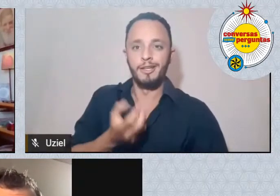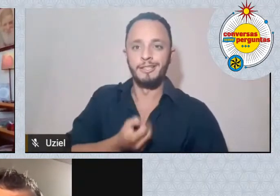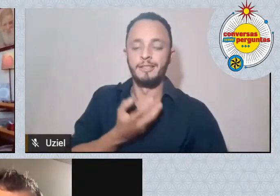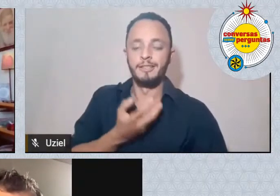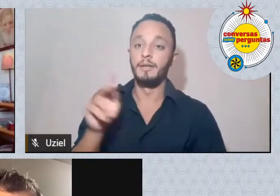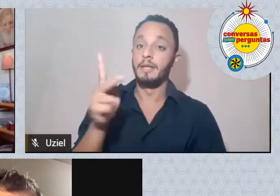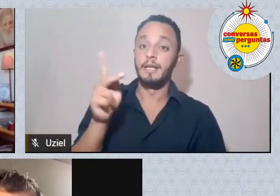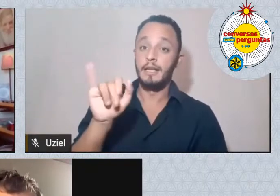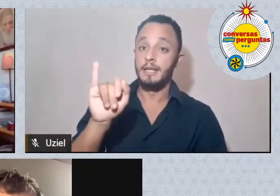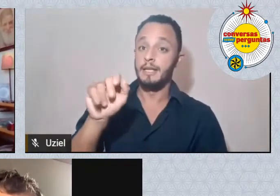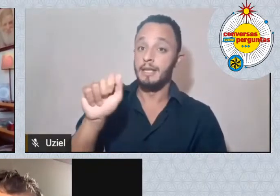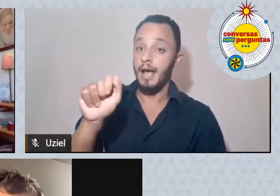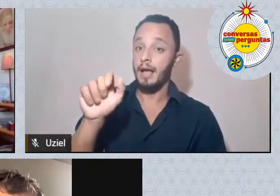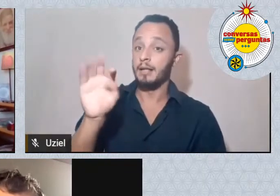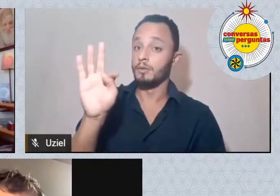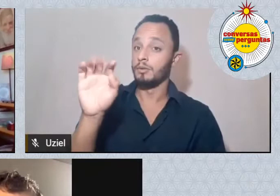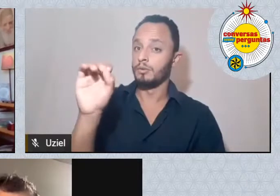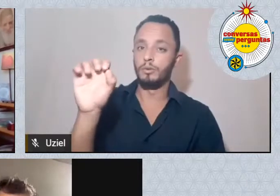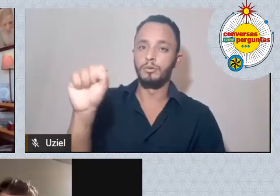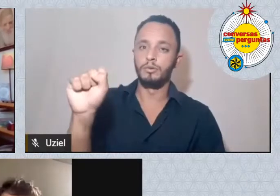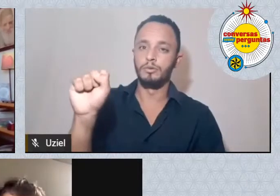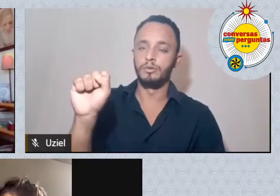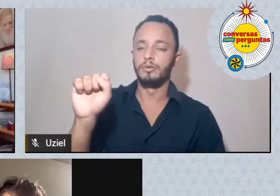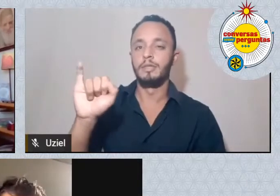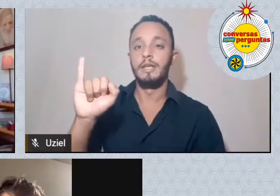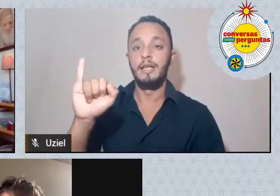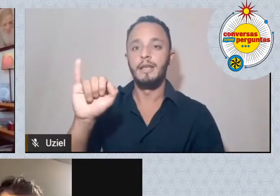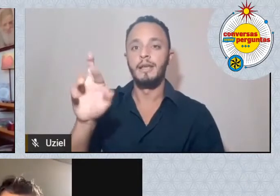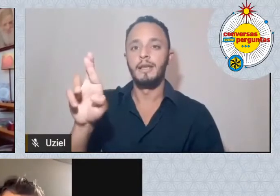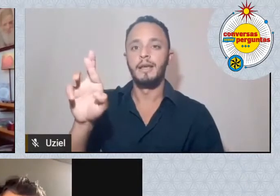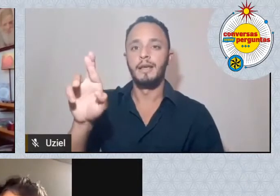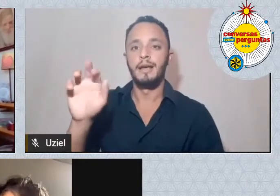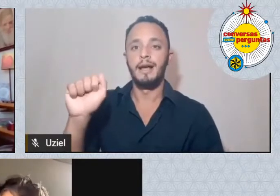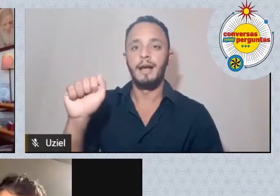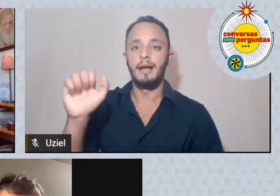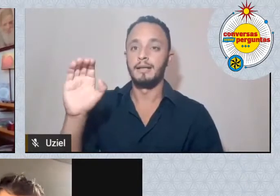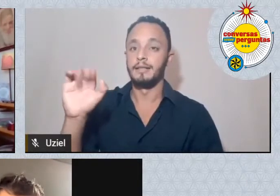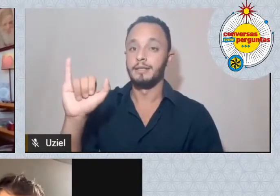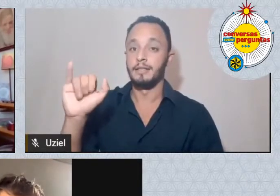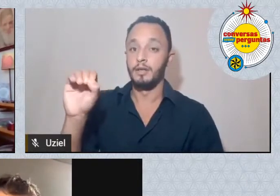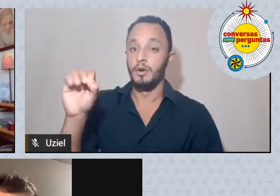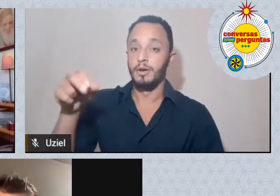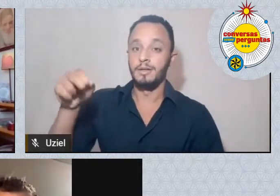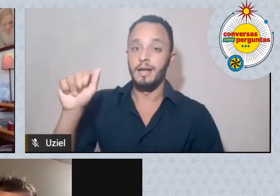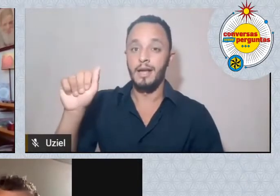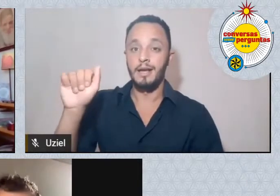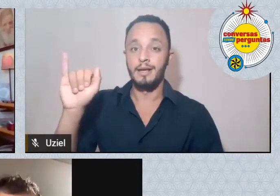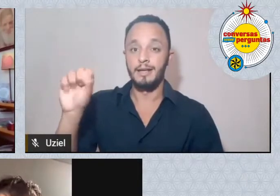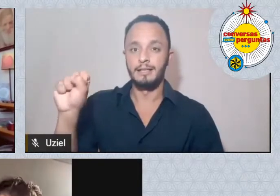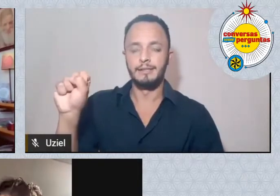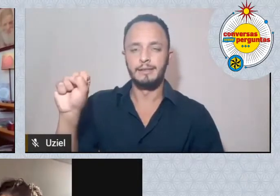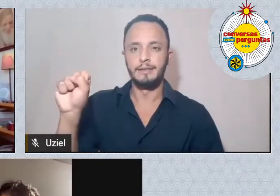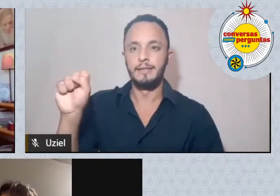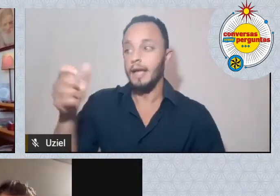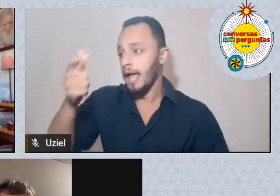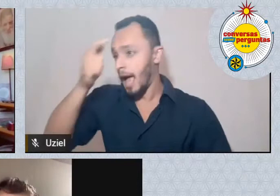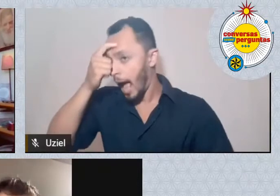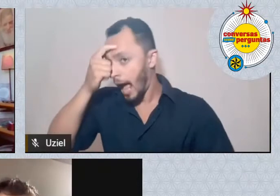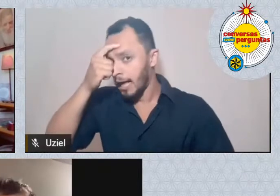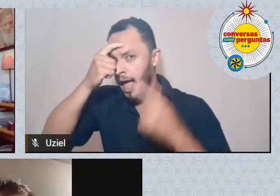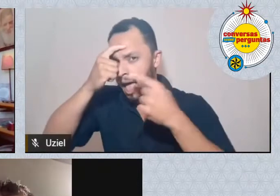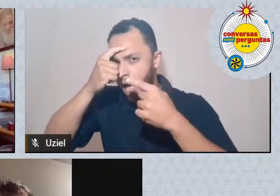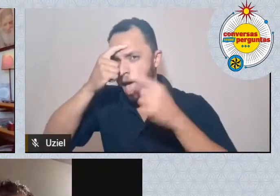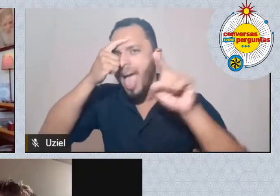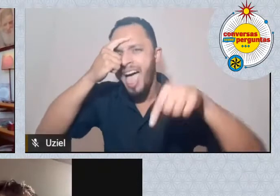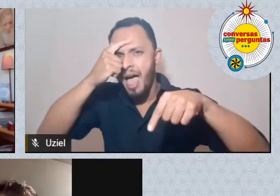Hiatus Irrationalis, né? Ou seja, hiato irracional. Não é o hiato da razão. Tá? O